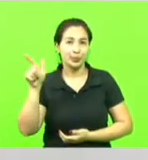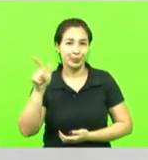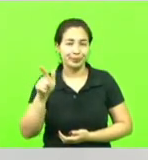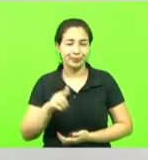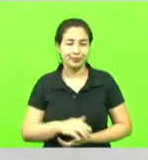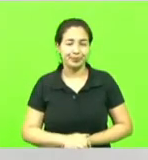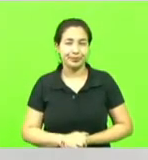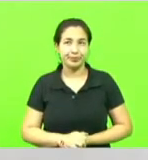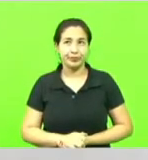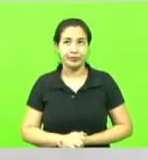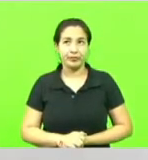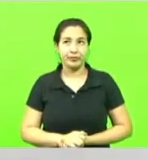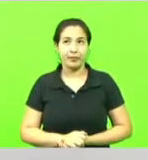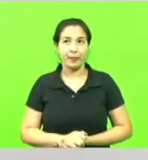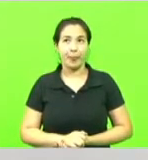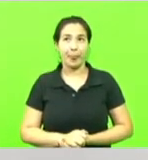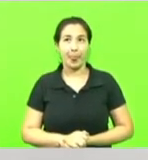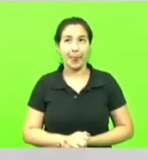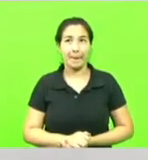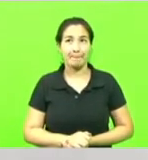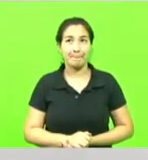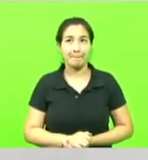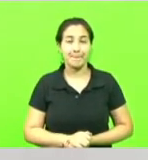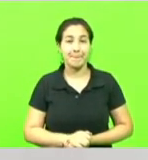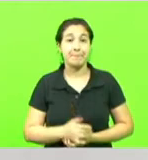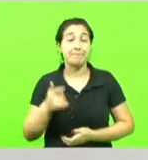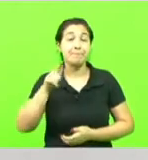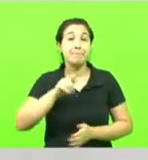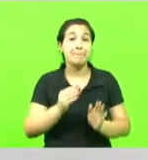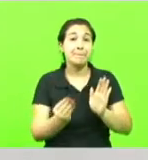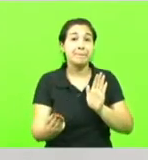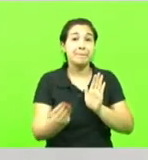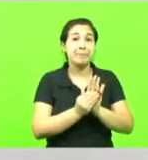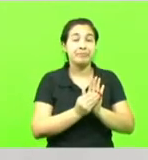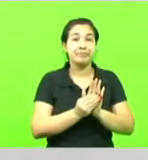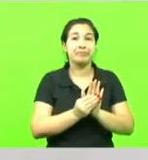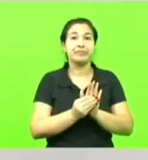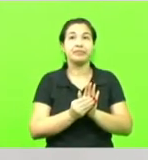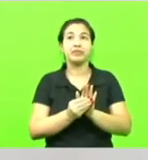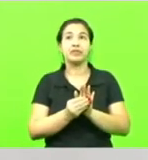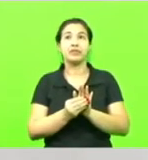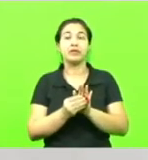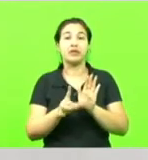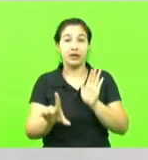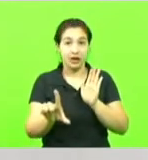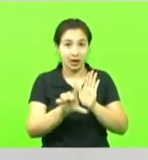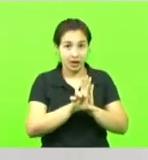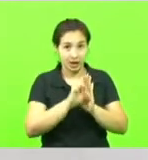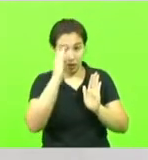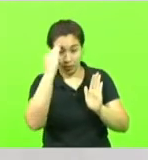vocês. Para implementação e execução da presente lei,